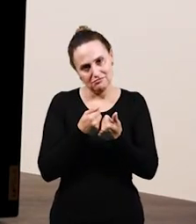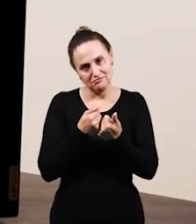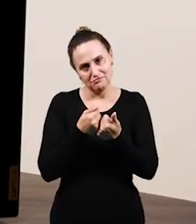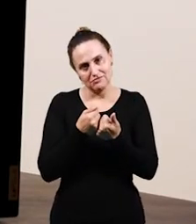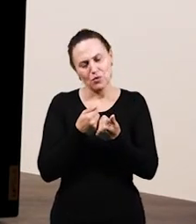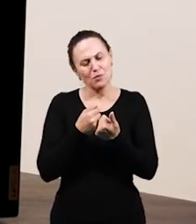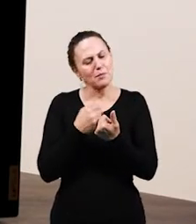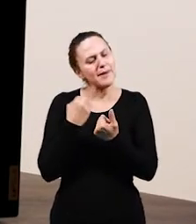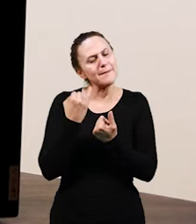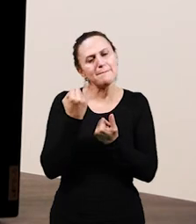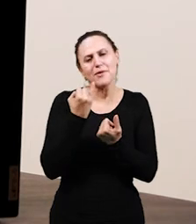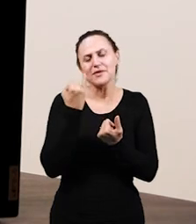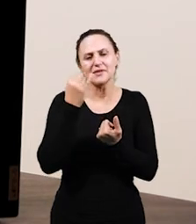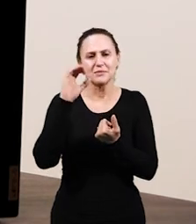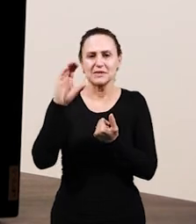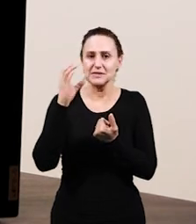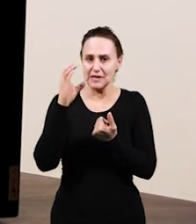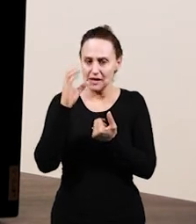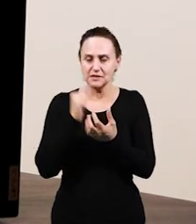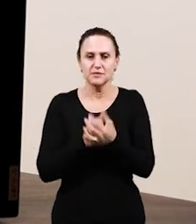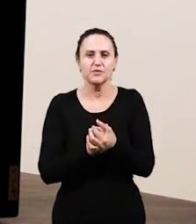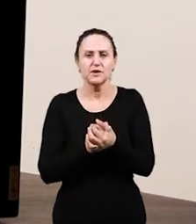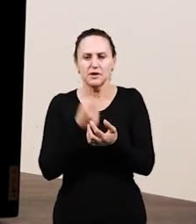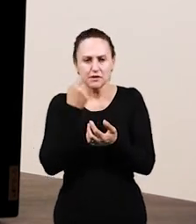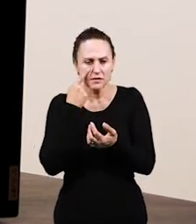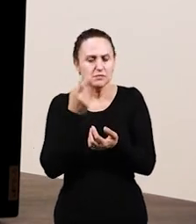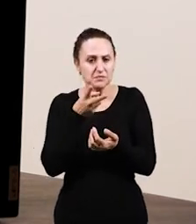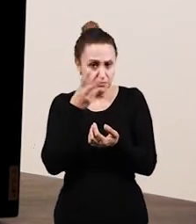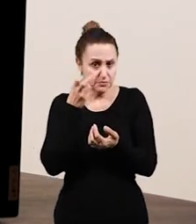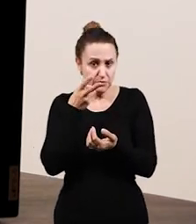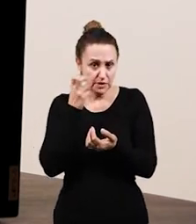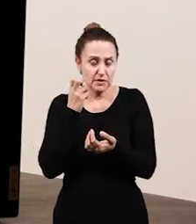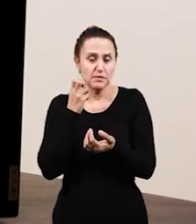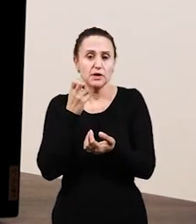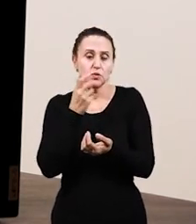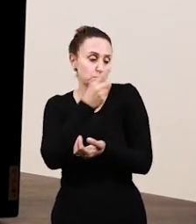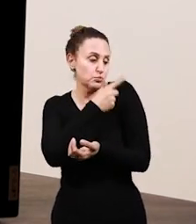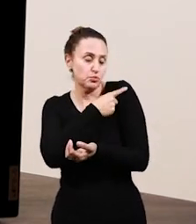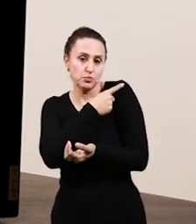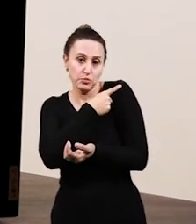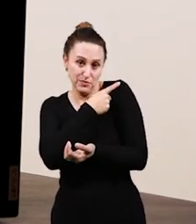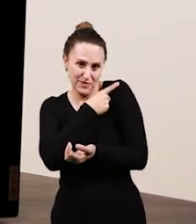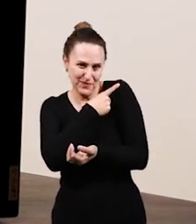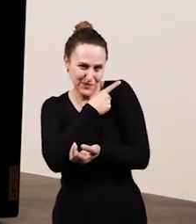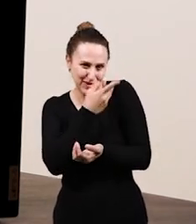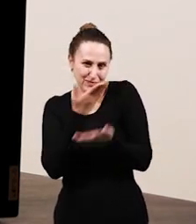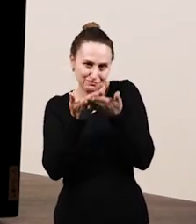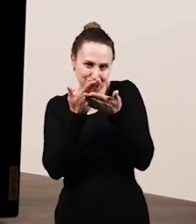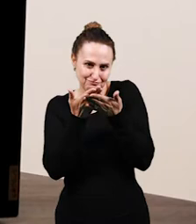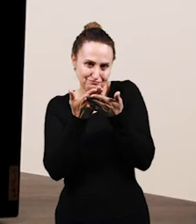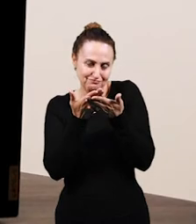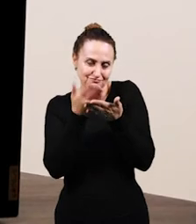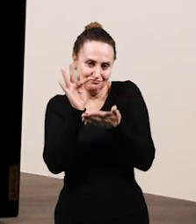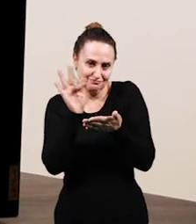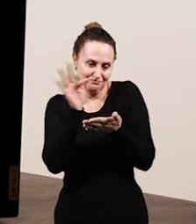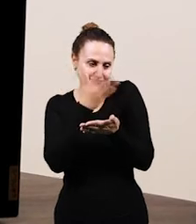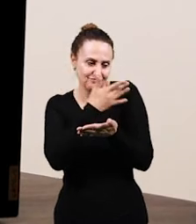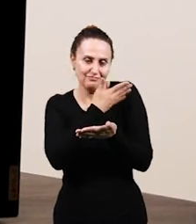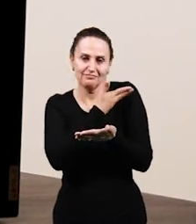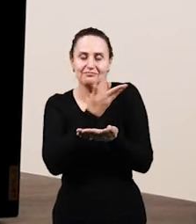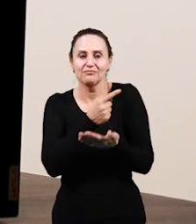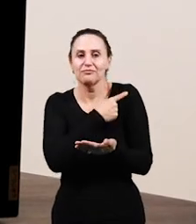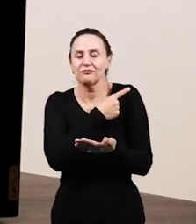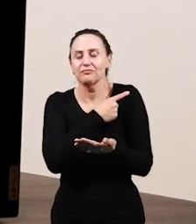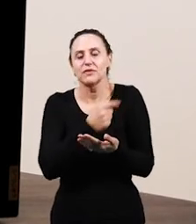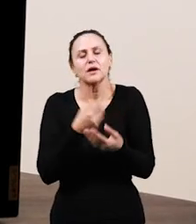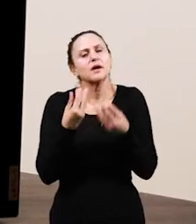como vocês devem ter visto no primeiro no primeiro ano o que que o Aliás o